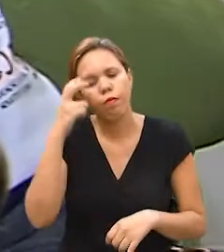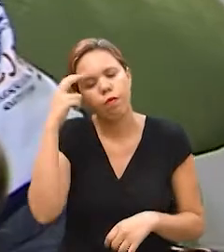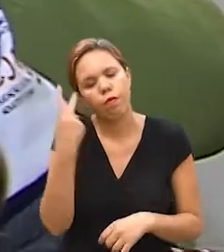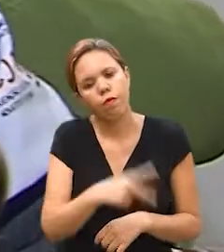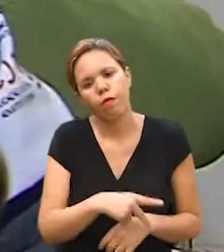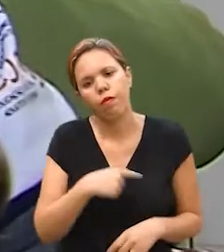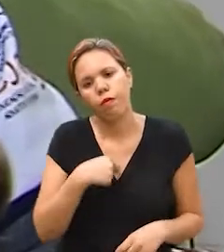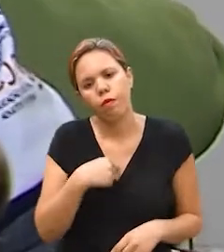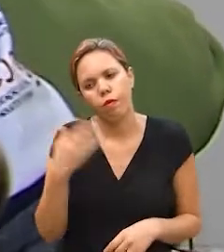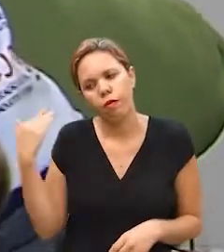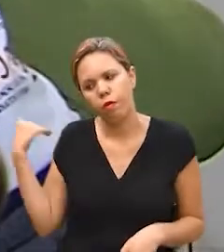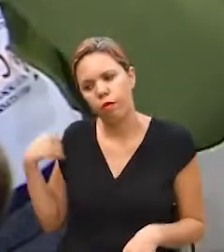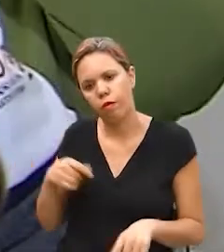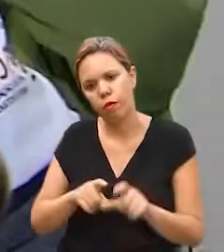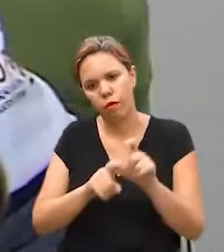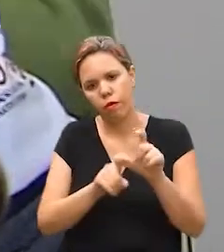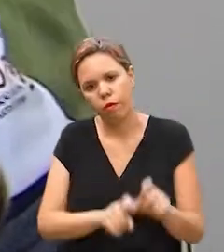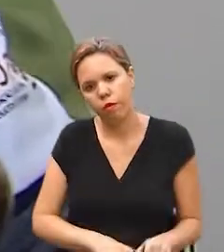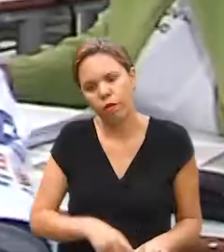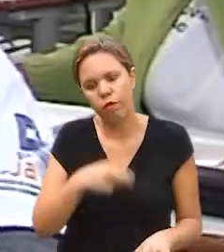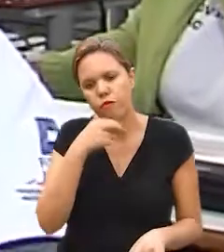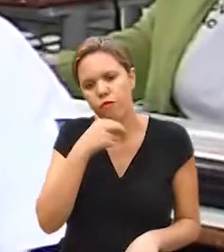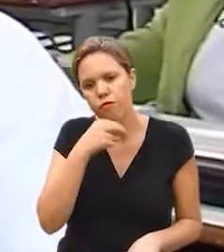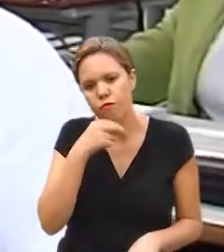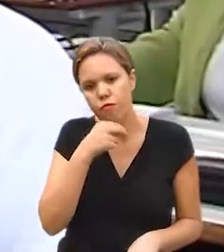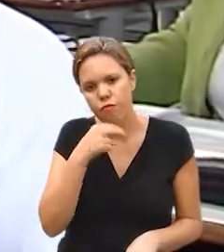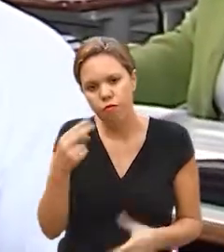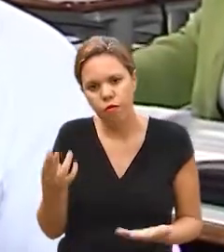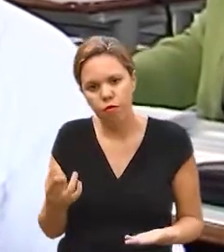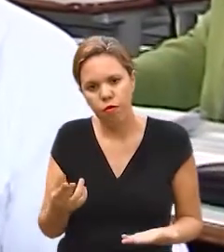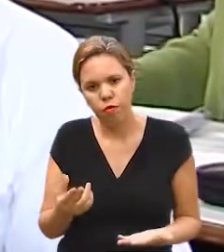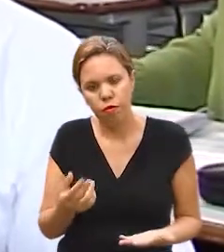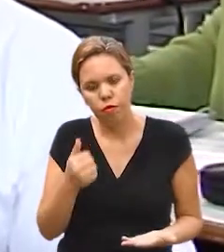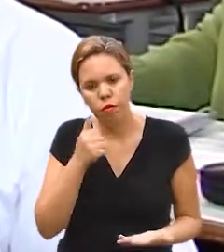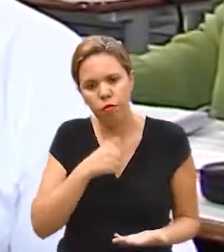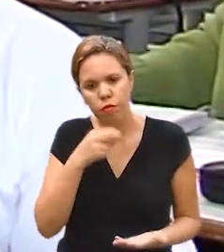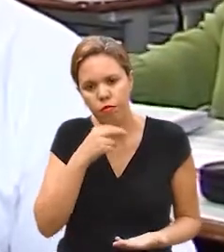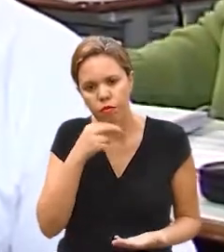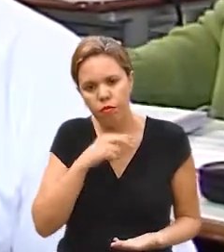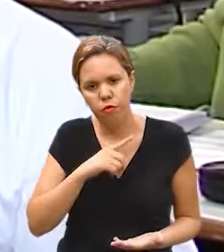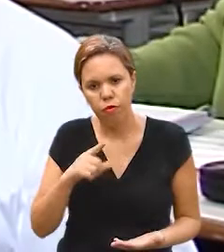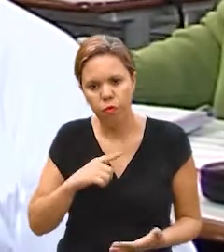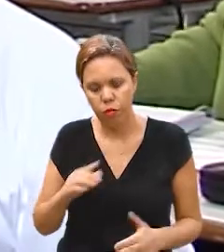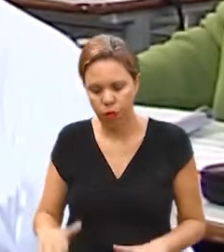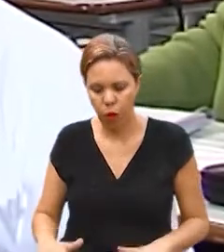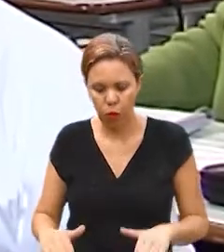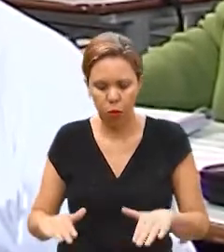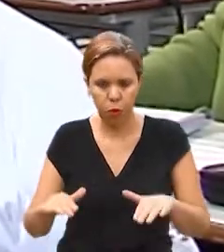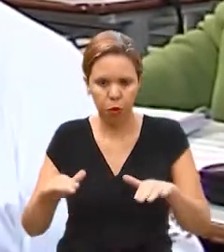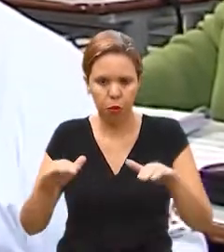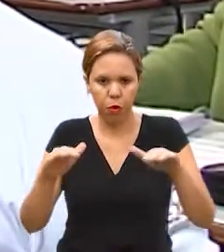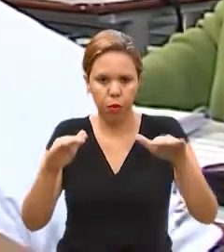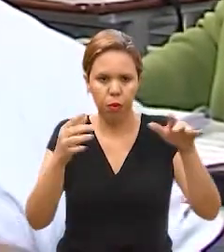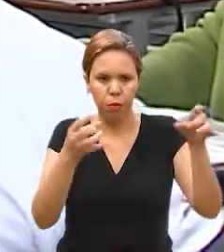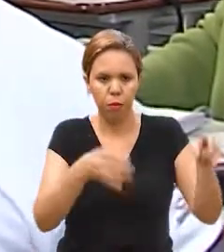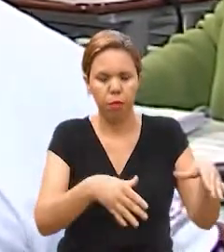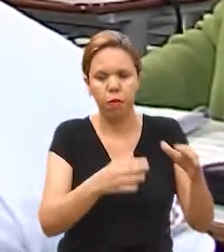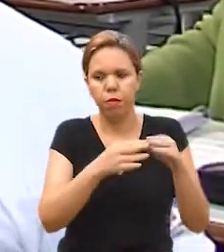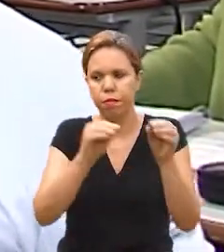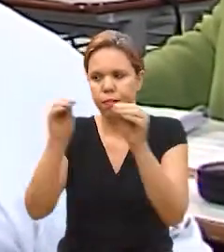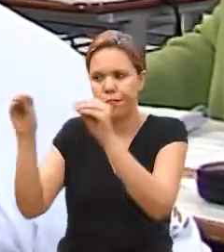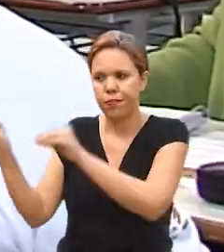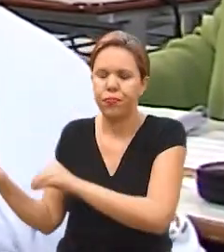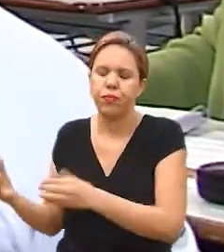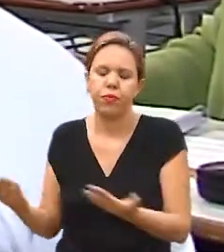dela. Porque antes ela dependia do netinho e da netinha que ela tinha, à medida que eles foram crescendo, saíram de